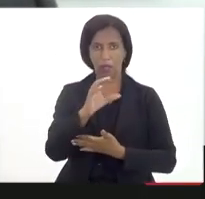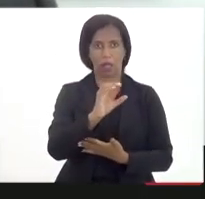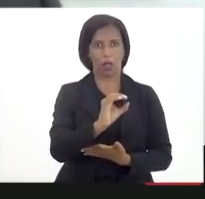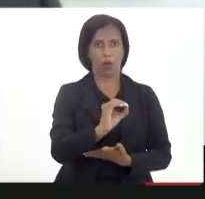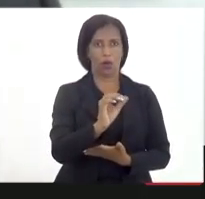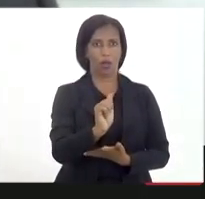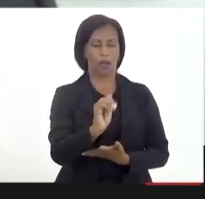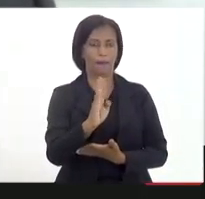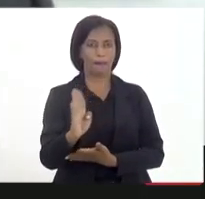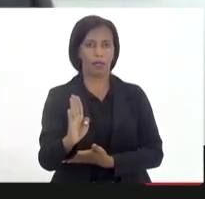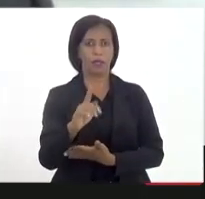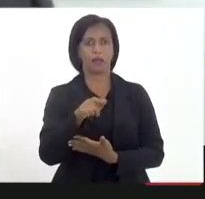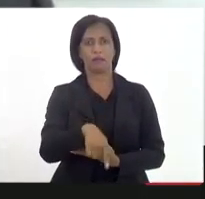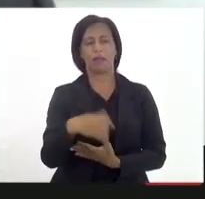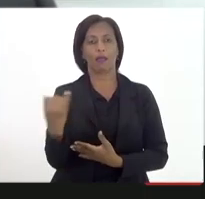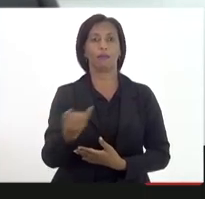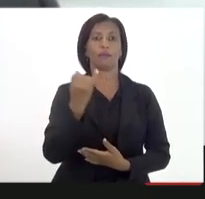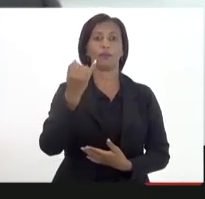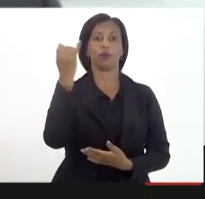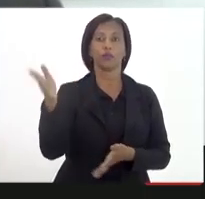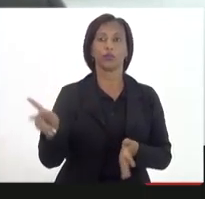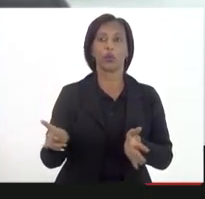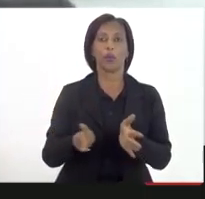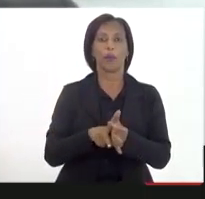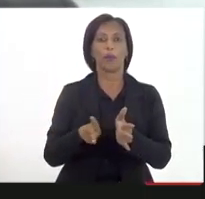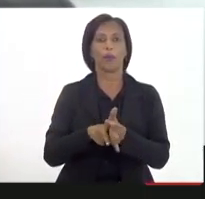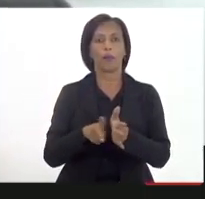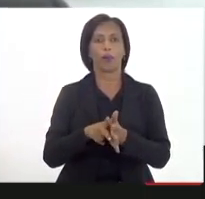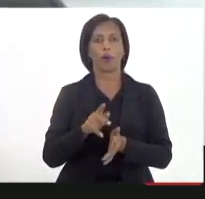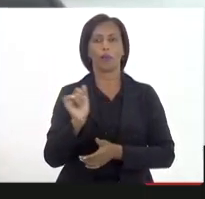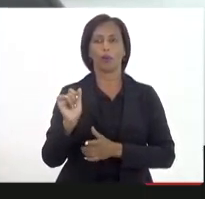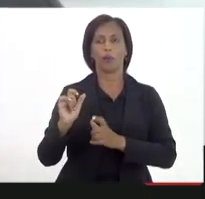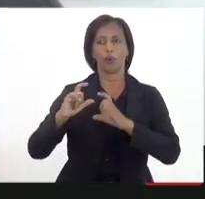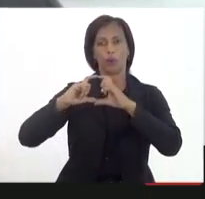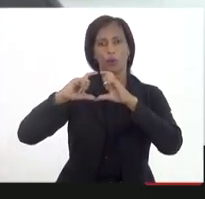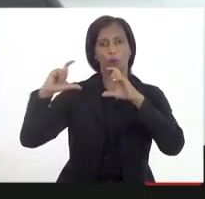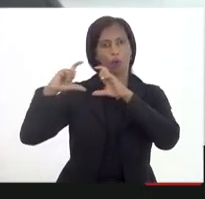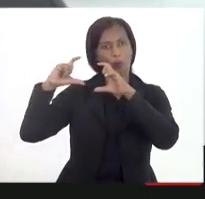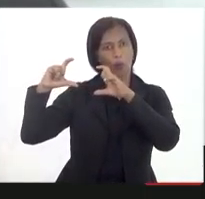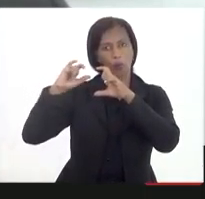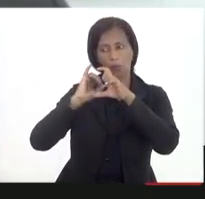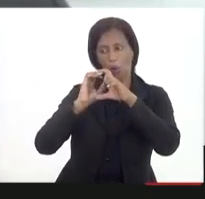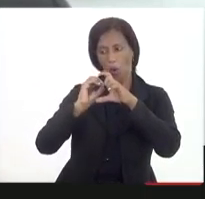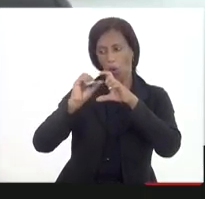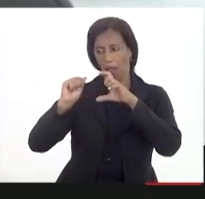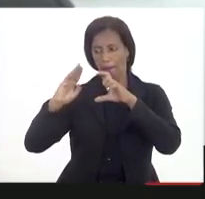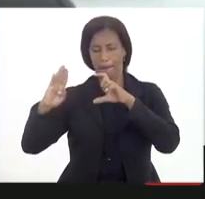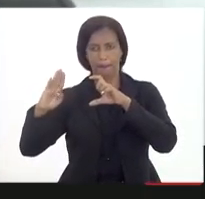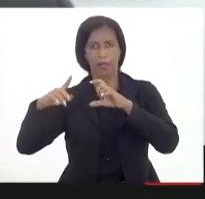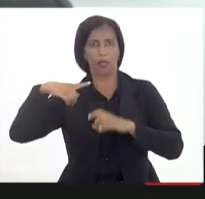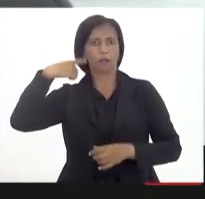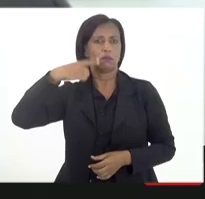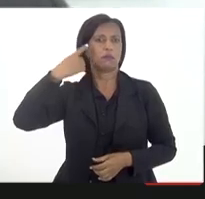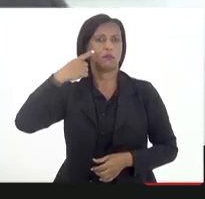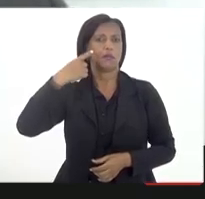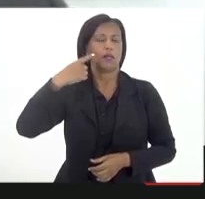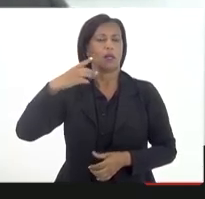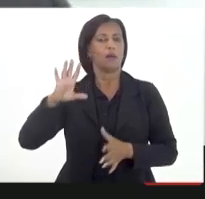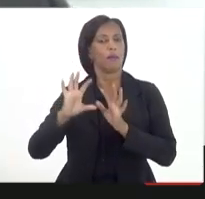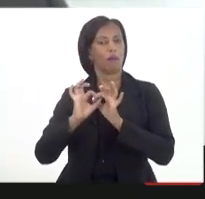que é fundamental como próprio slogan da da OAB o advogado é indispensável para a manutenção da Democracia